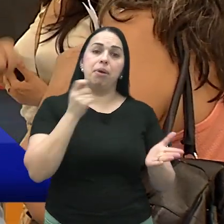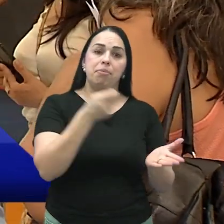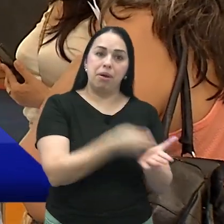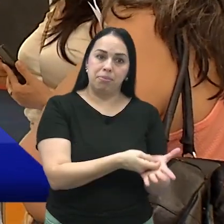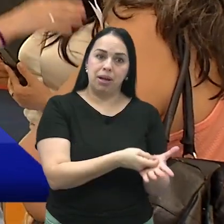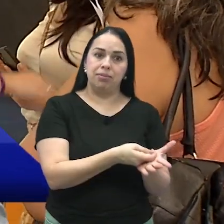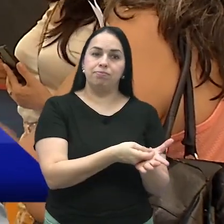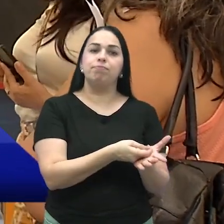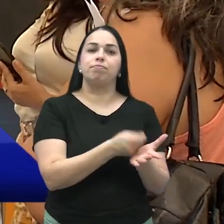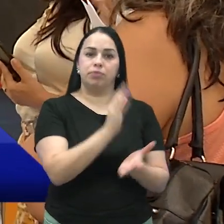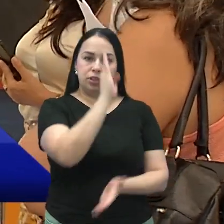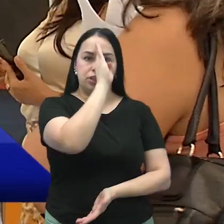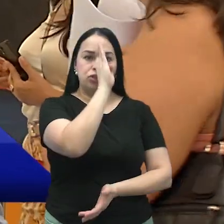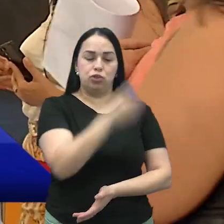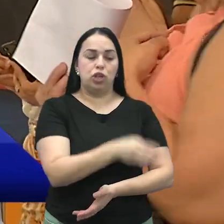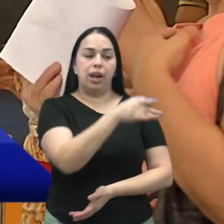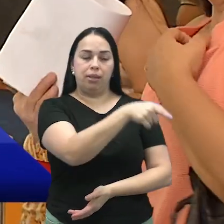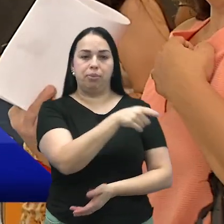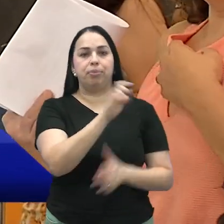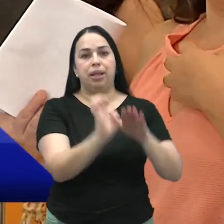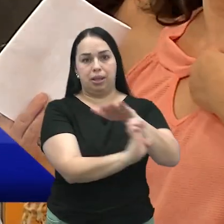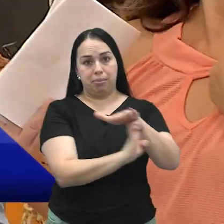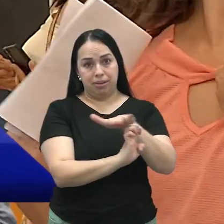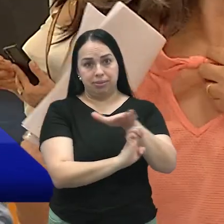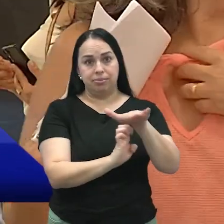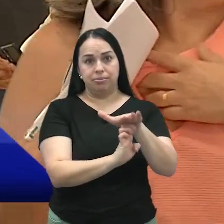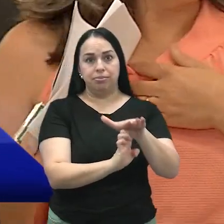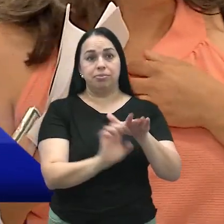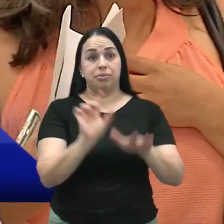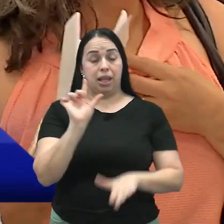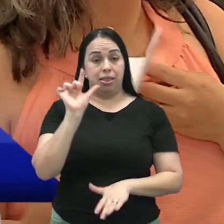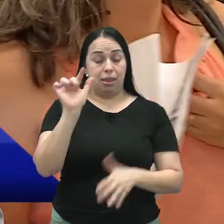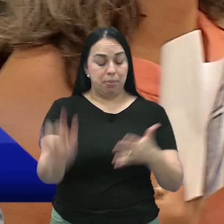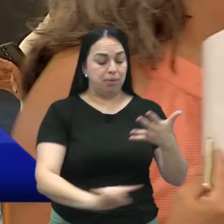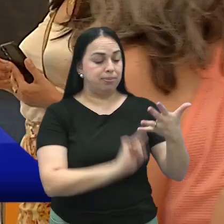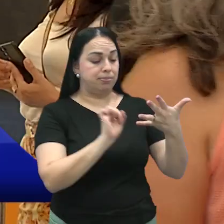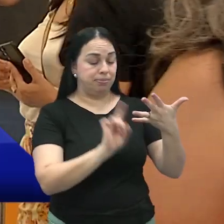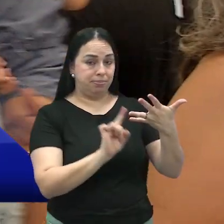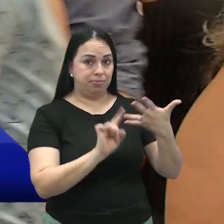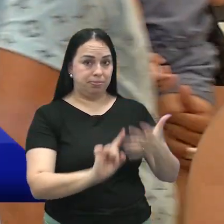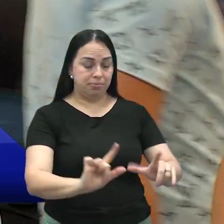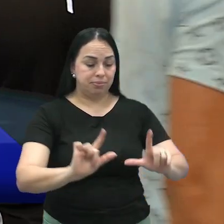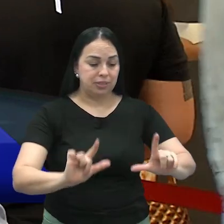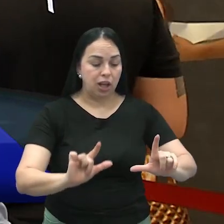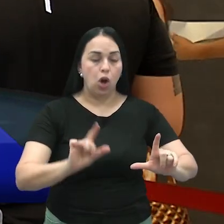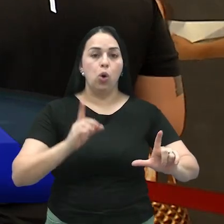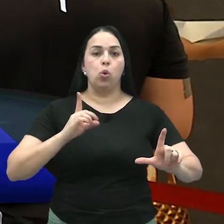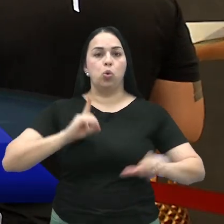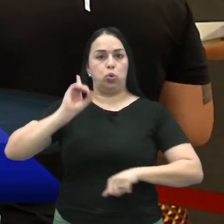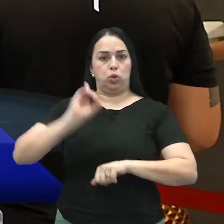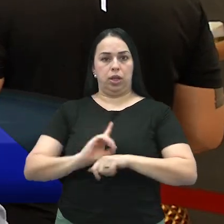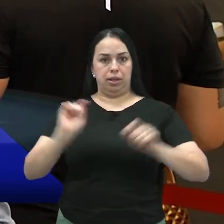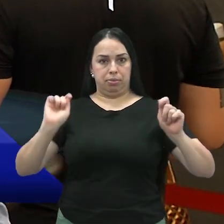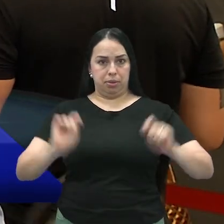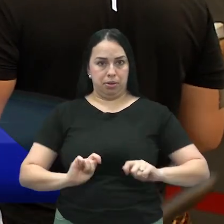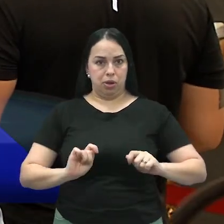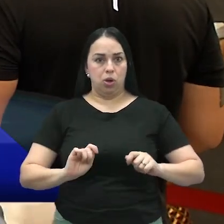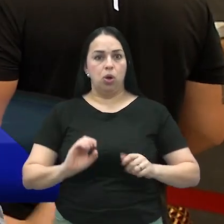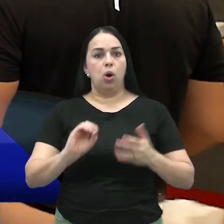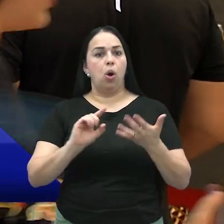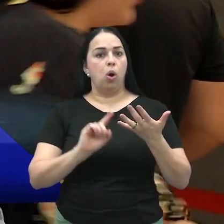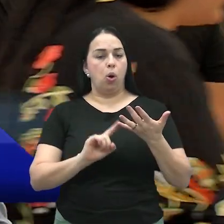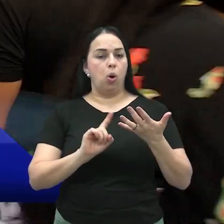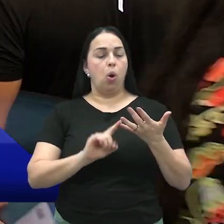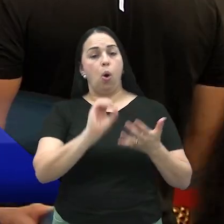neste caso, é feito diretamente à estampadora. A instalação da placa poderá ser feita pelo proprietário,